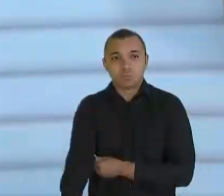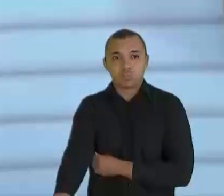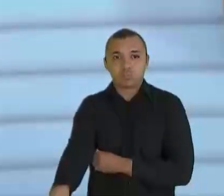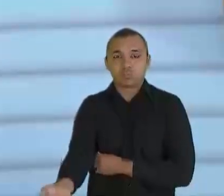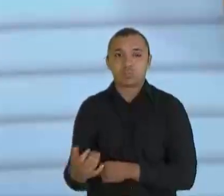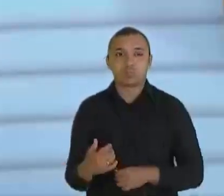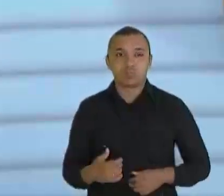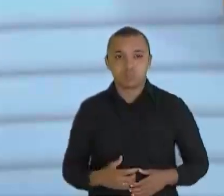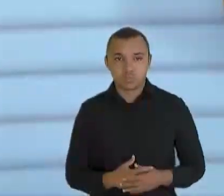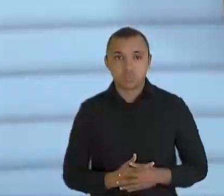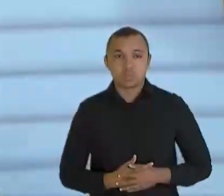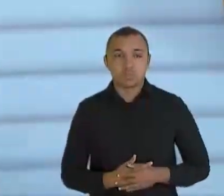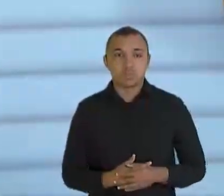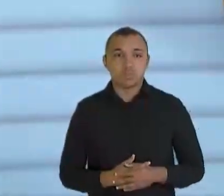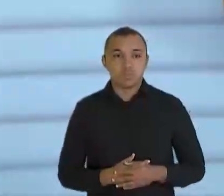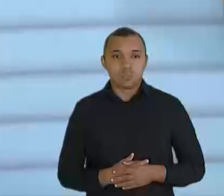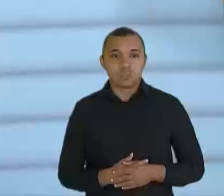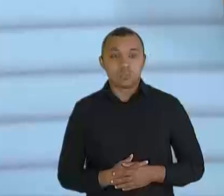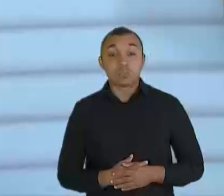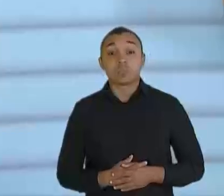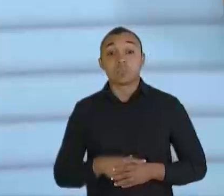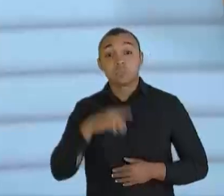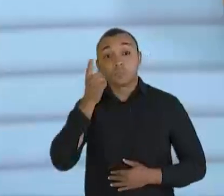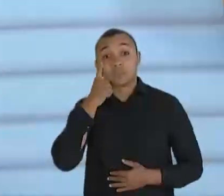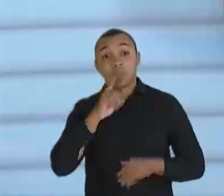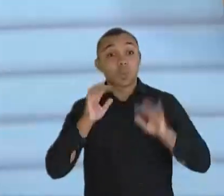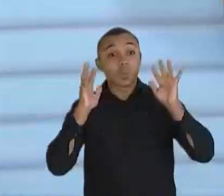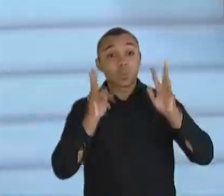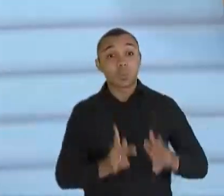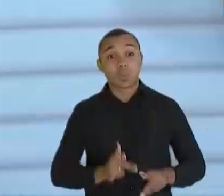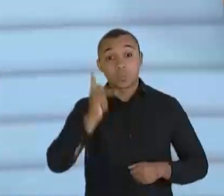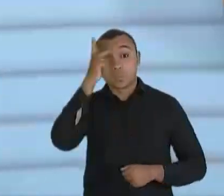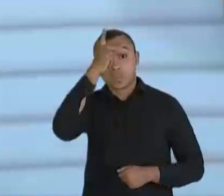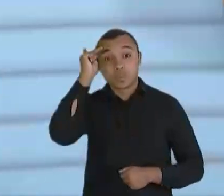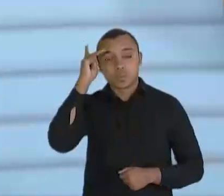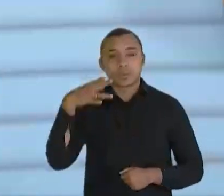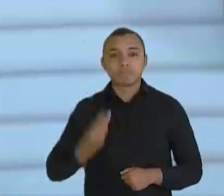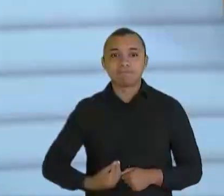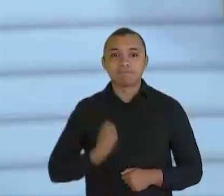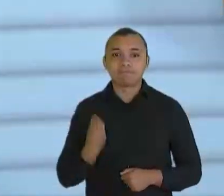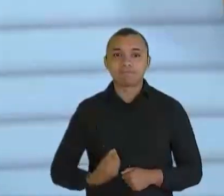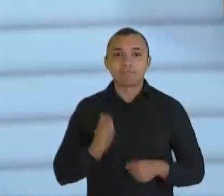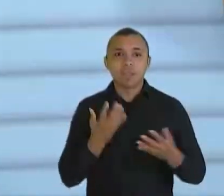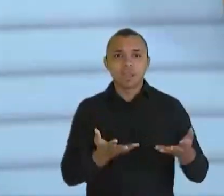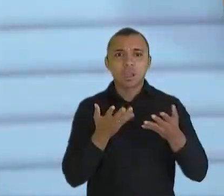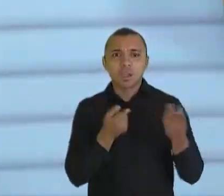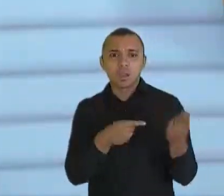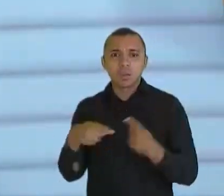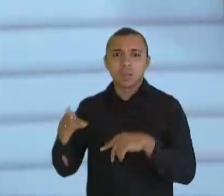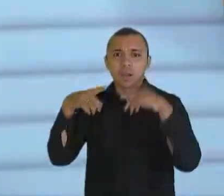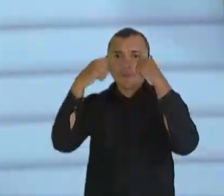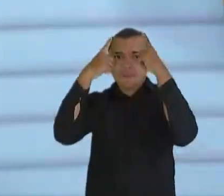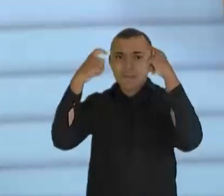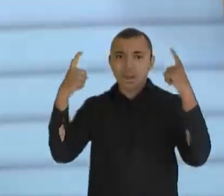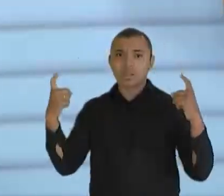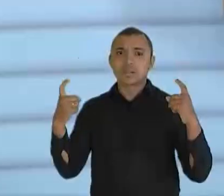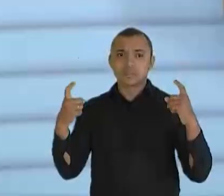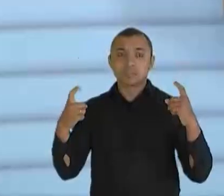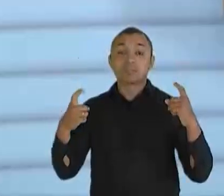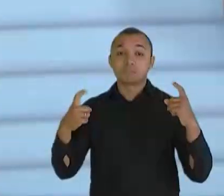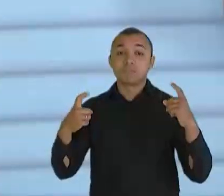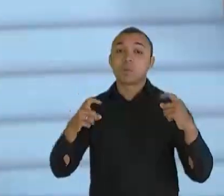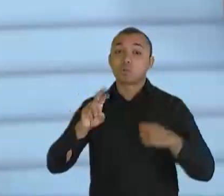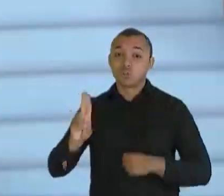óbvio, de países europeus. Todo mundo que quer enfrentar, né, a violência se utiliza de